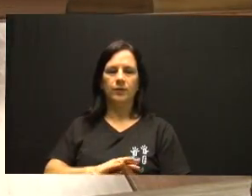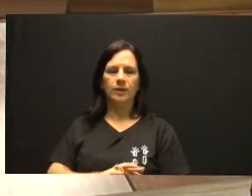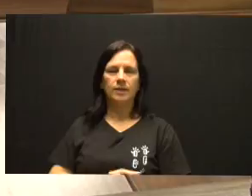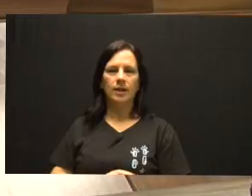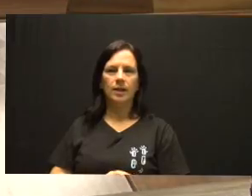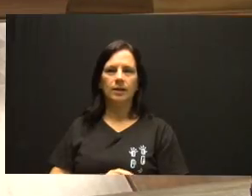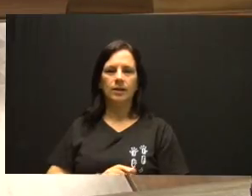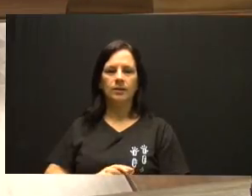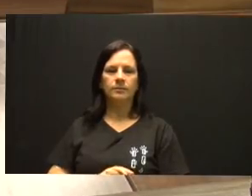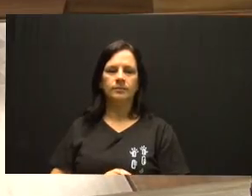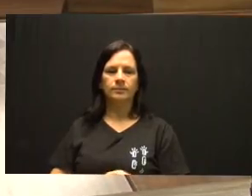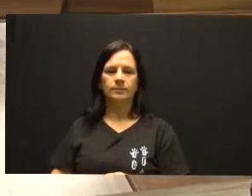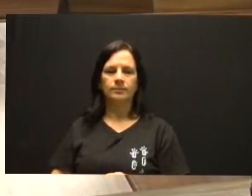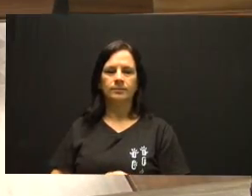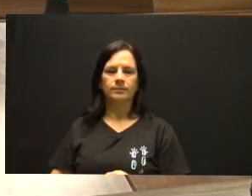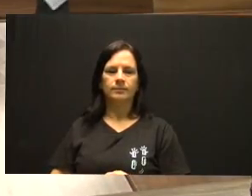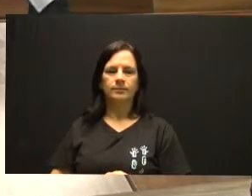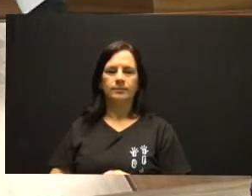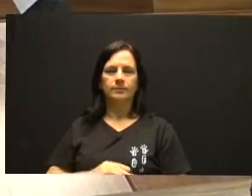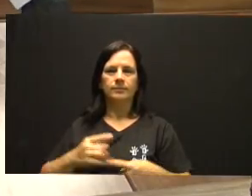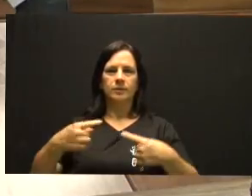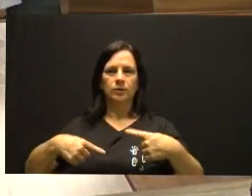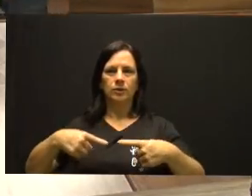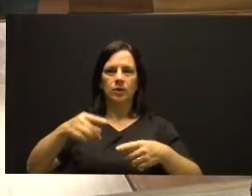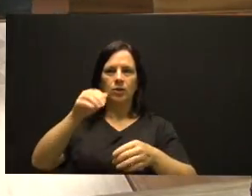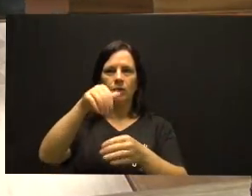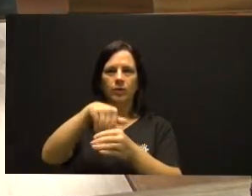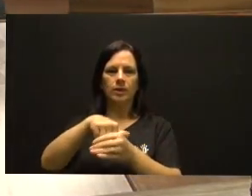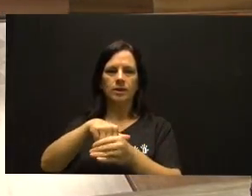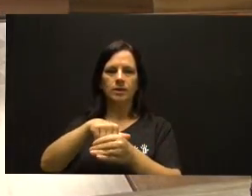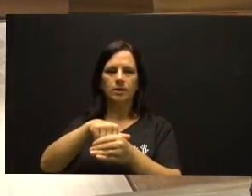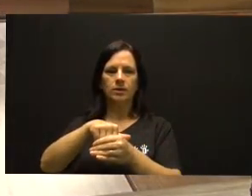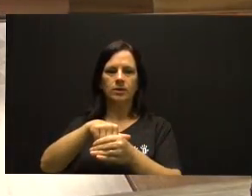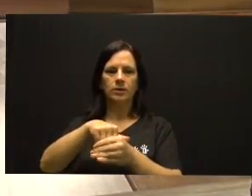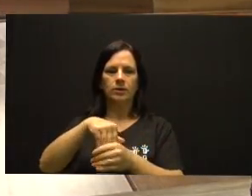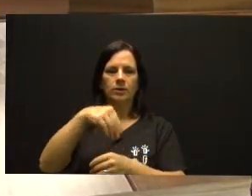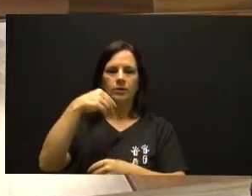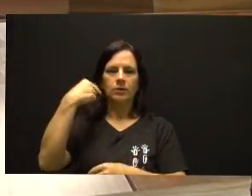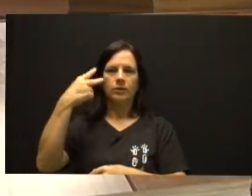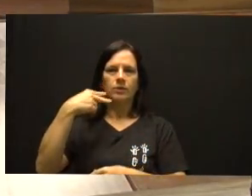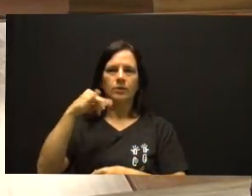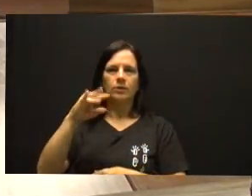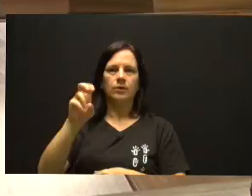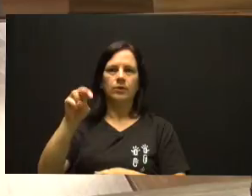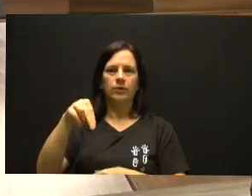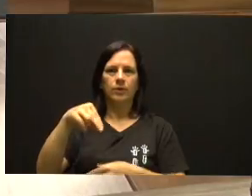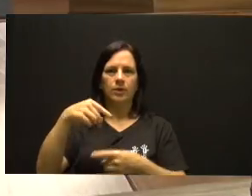Em discussão, em votação. Em discussão, vereador Ivan.